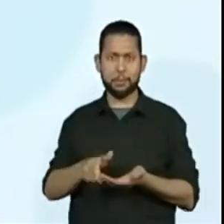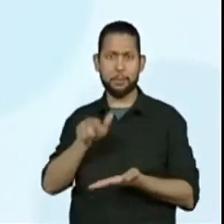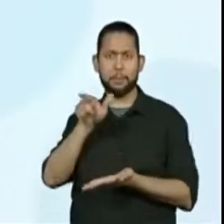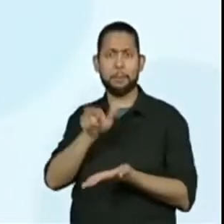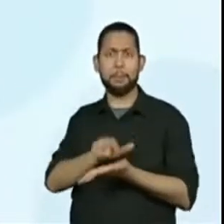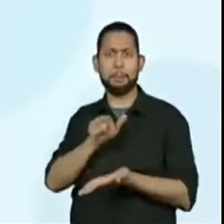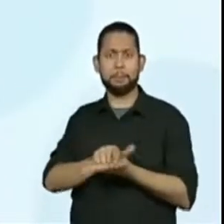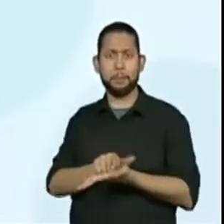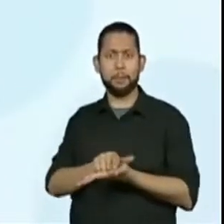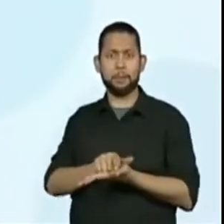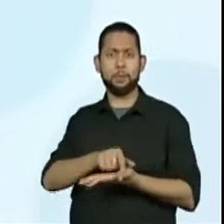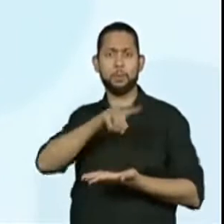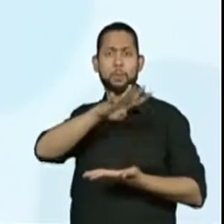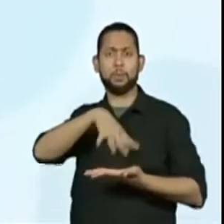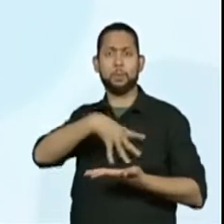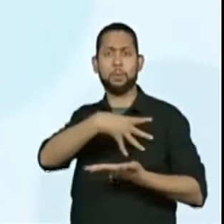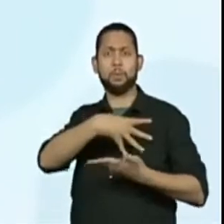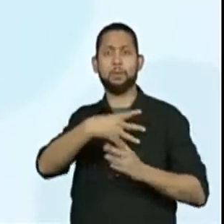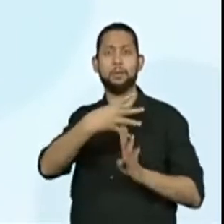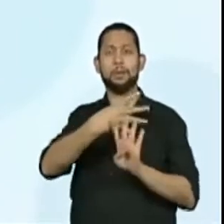malha quadriculada?